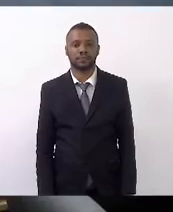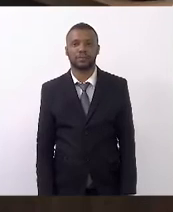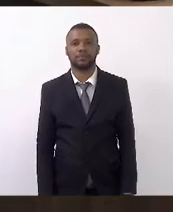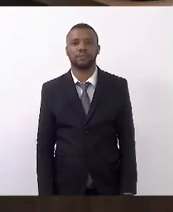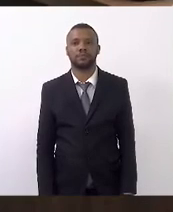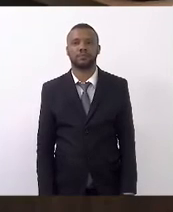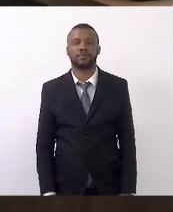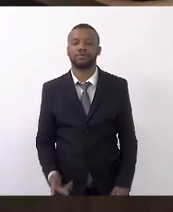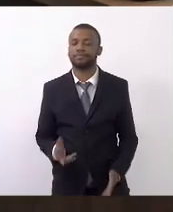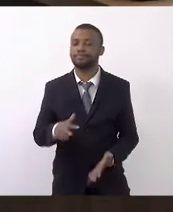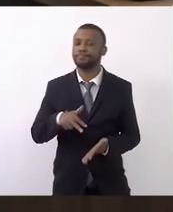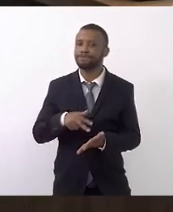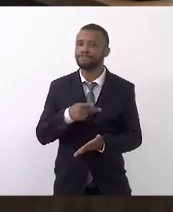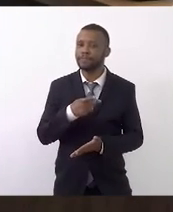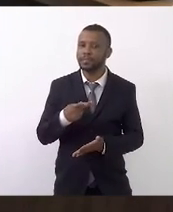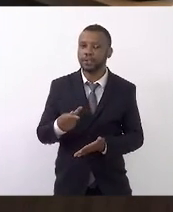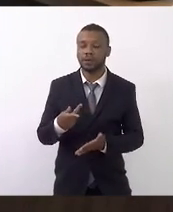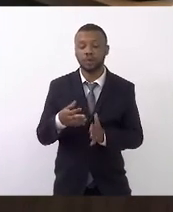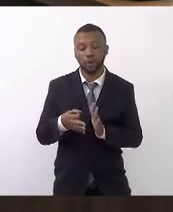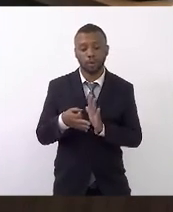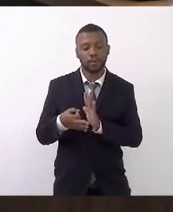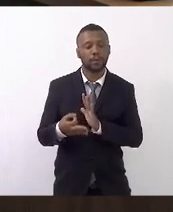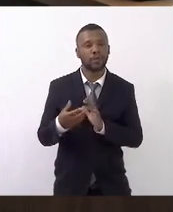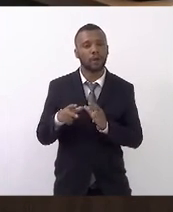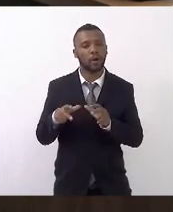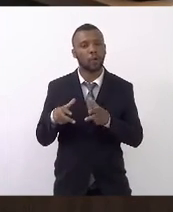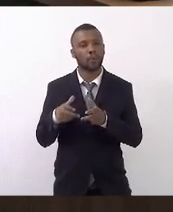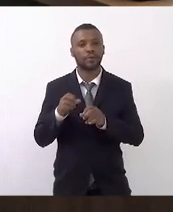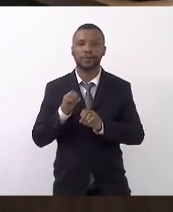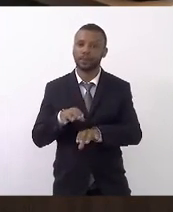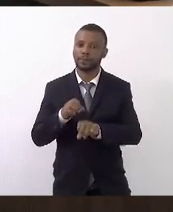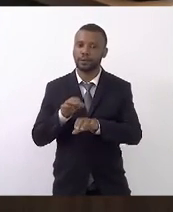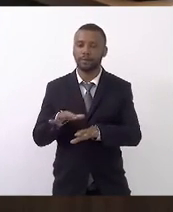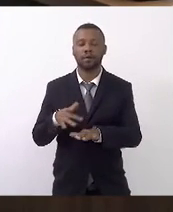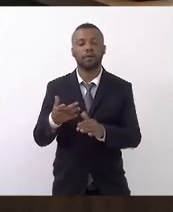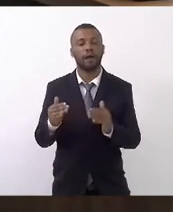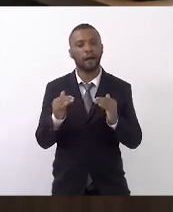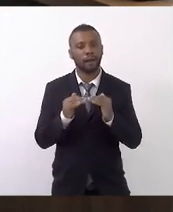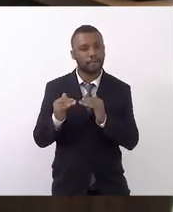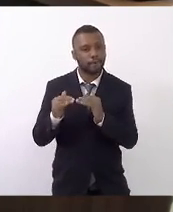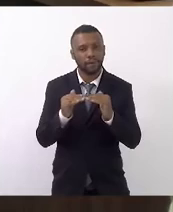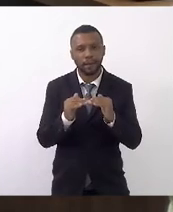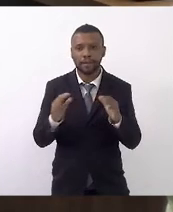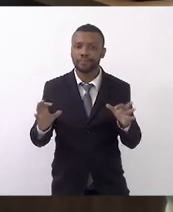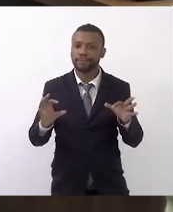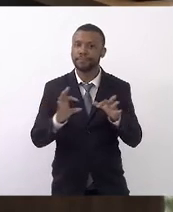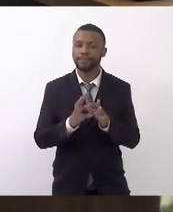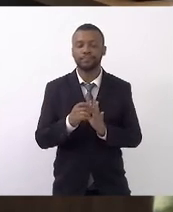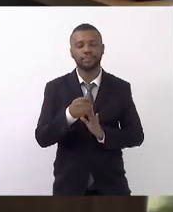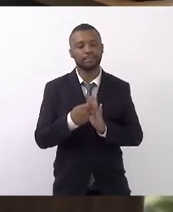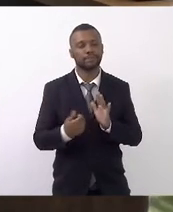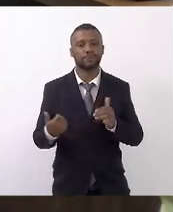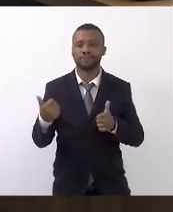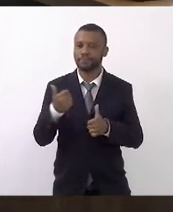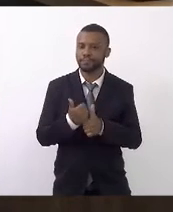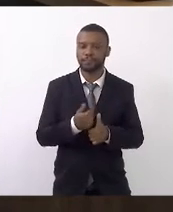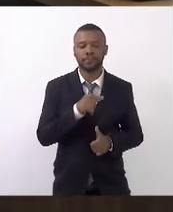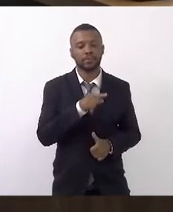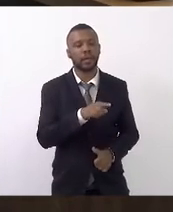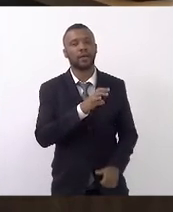Senhor presidente, o parecer da Comissão de Educação é favorável nos termos do substitutivo da